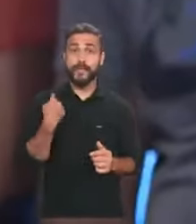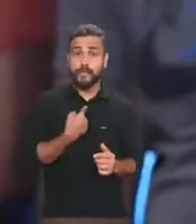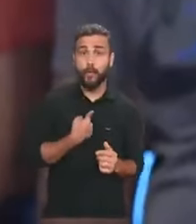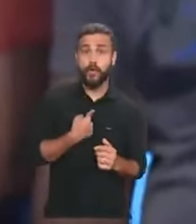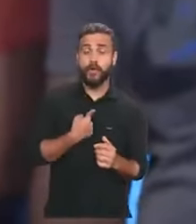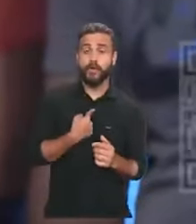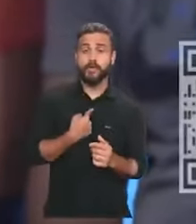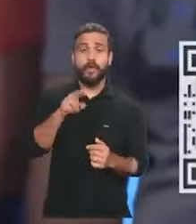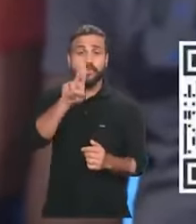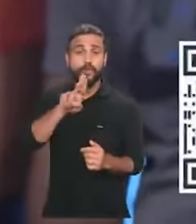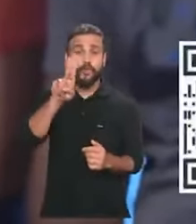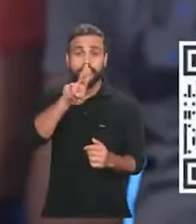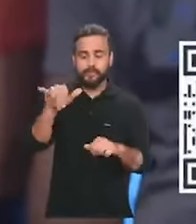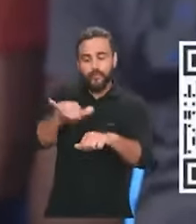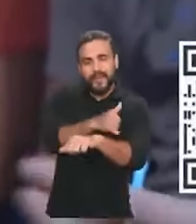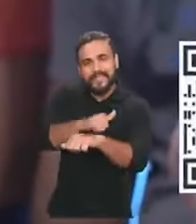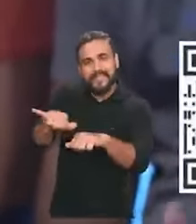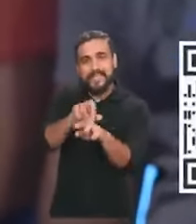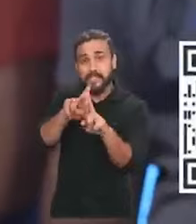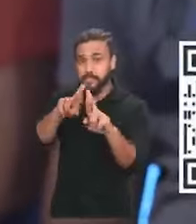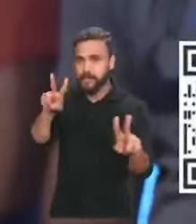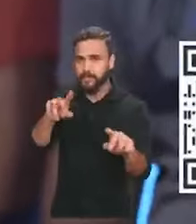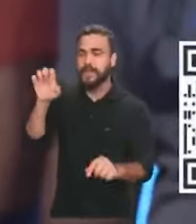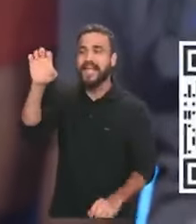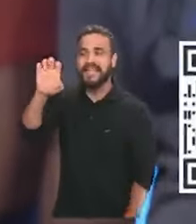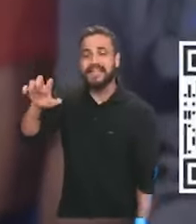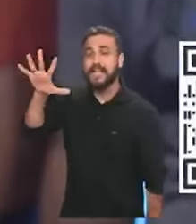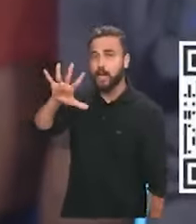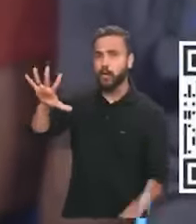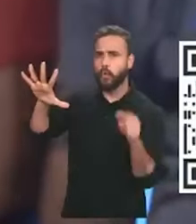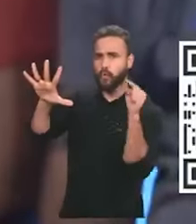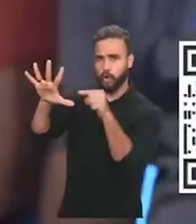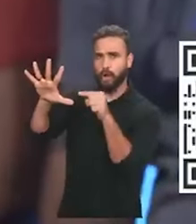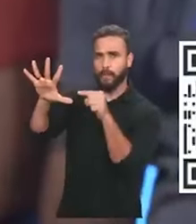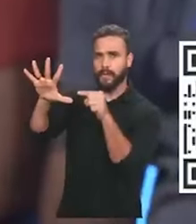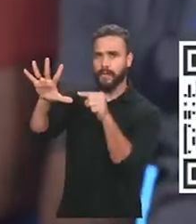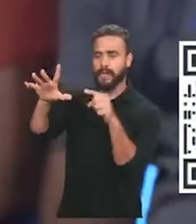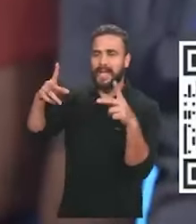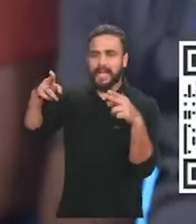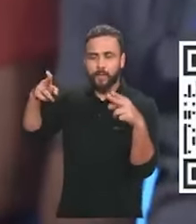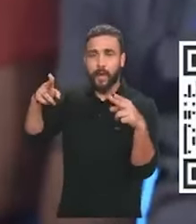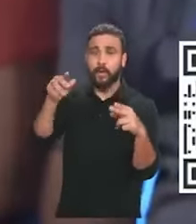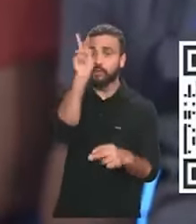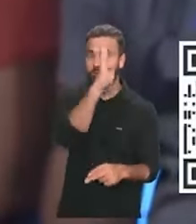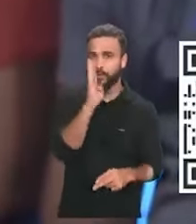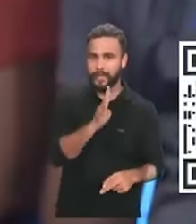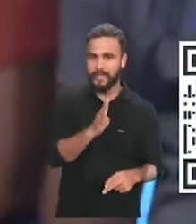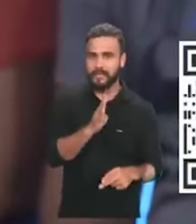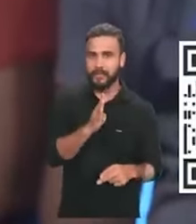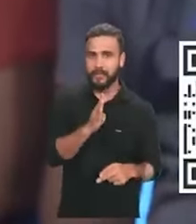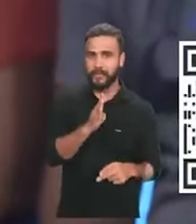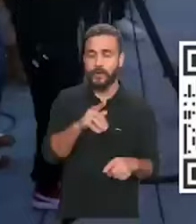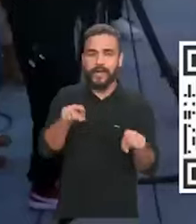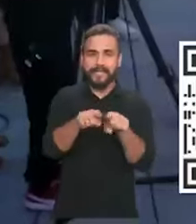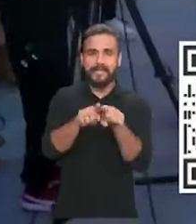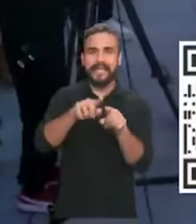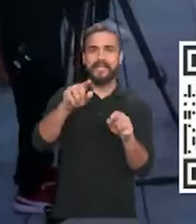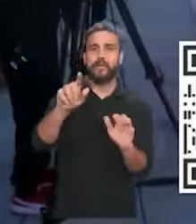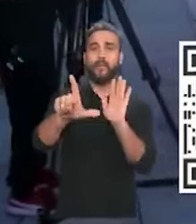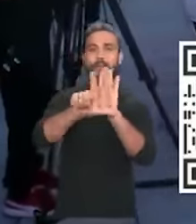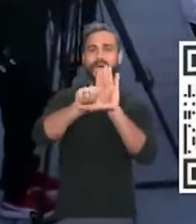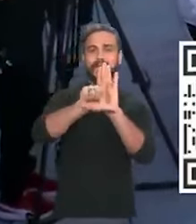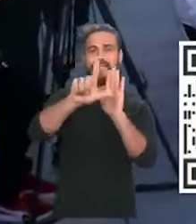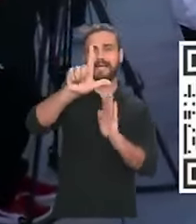justamente uma estratégia um pouco diferente, porque na Europa, parecido com no Brasil, tem leis da laicidade, né? A gente não